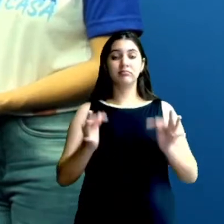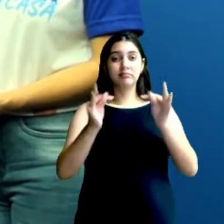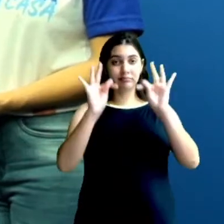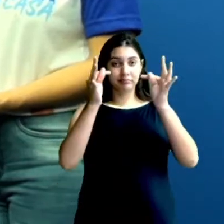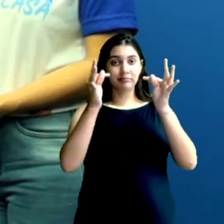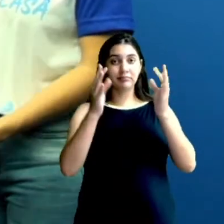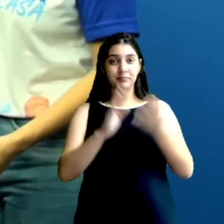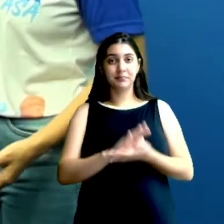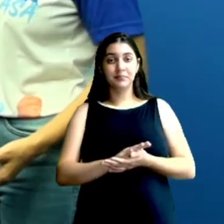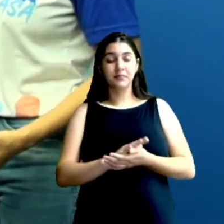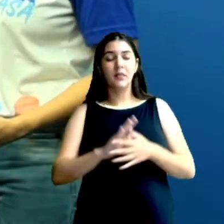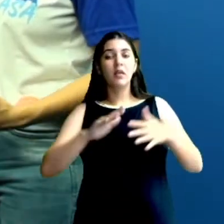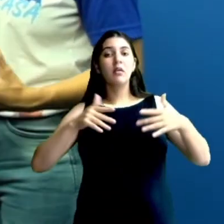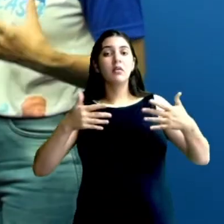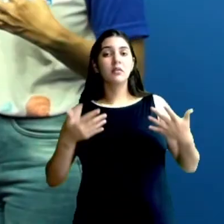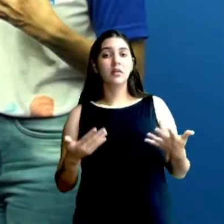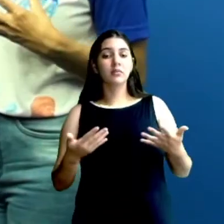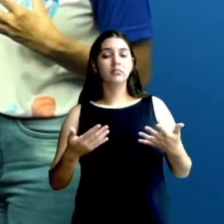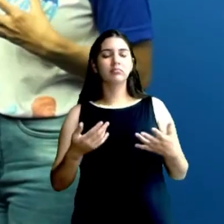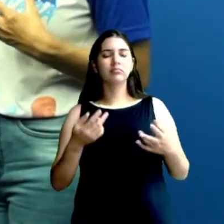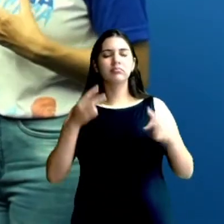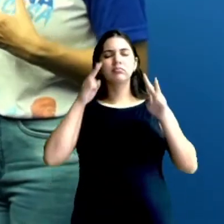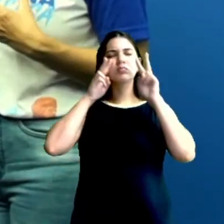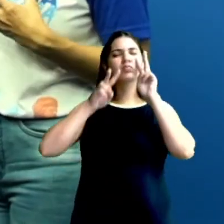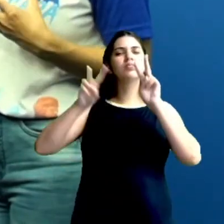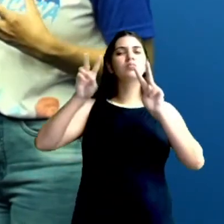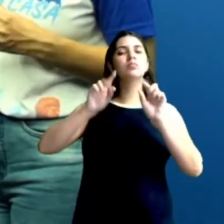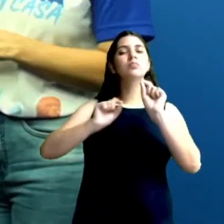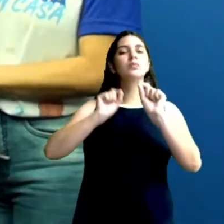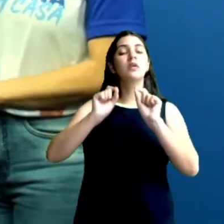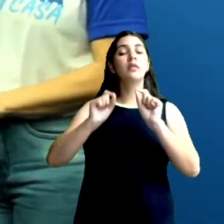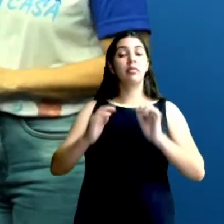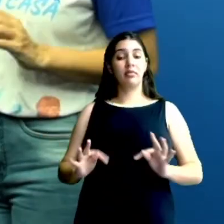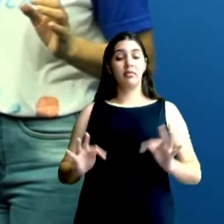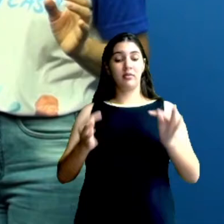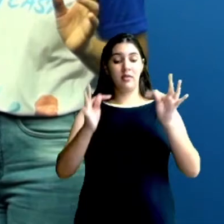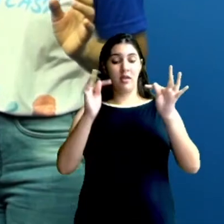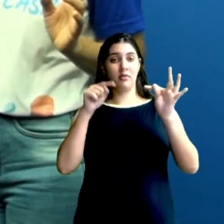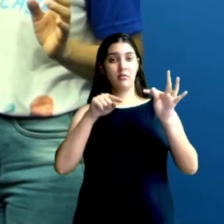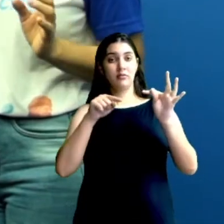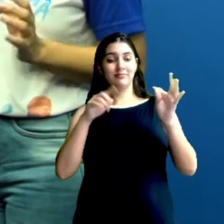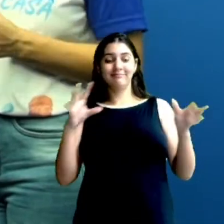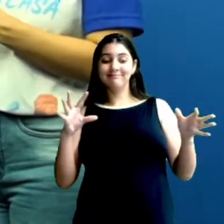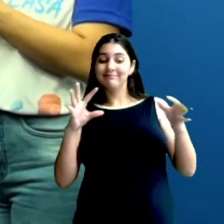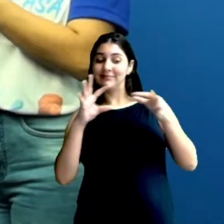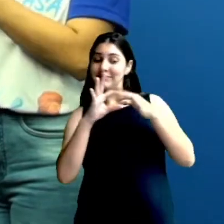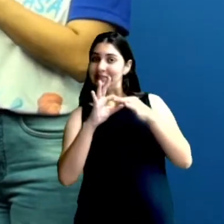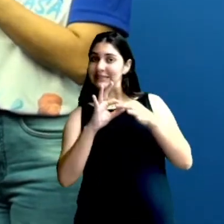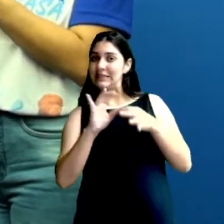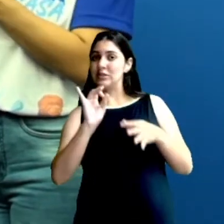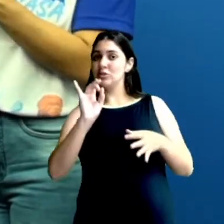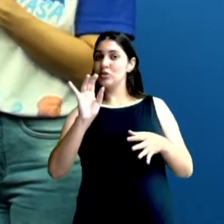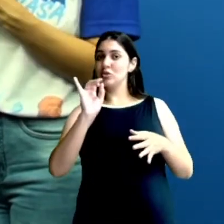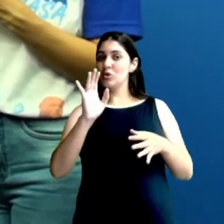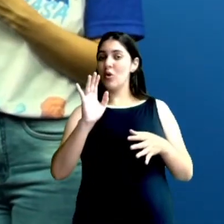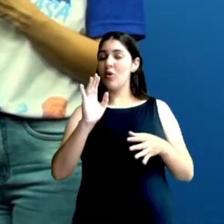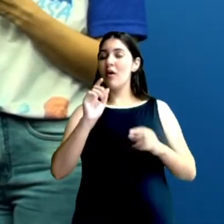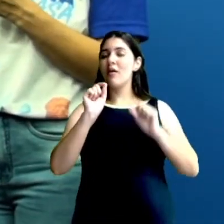tecnológicas. Então observem que tecnologia ela não está ligada apenas